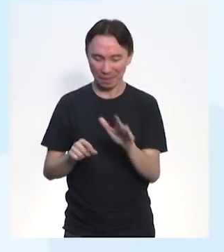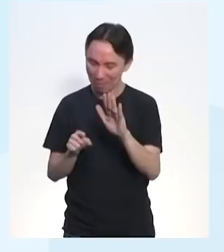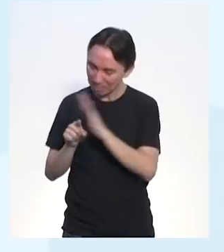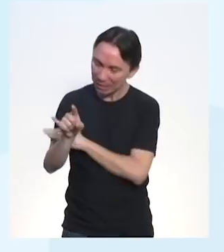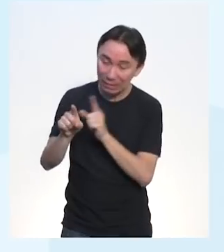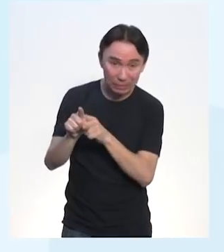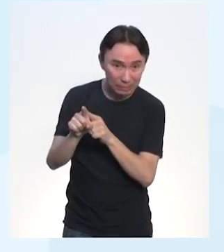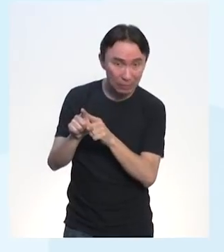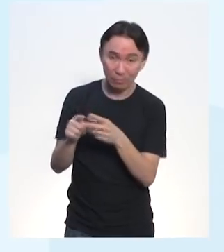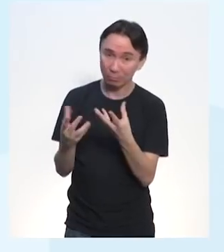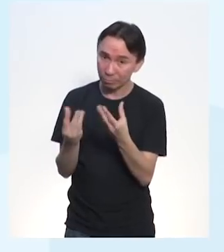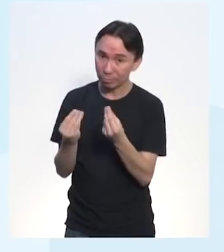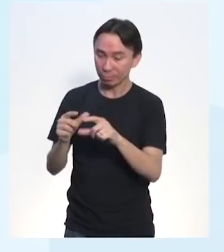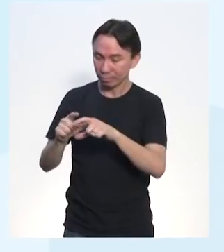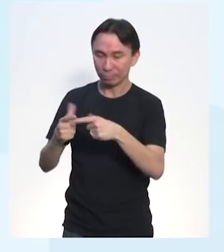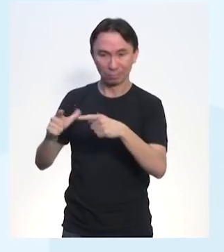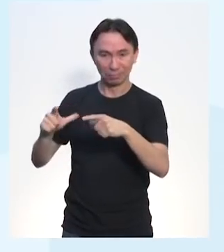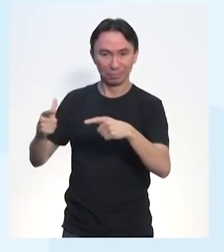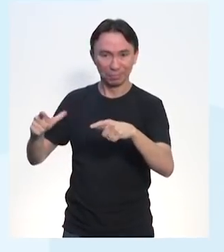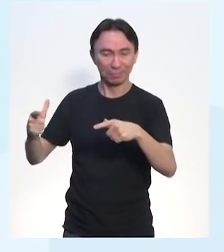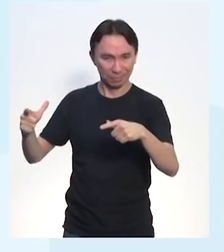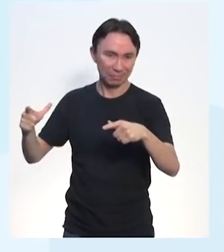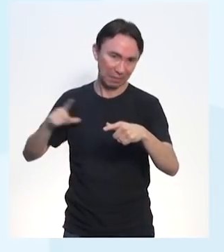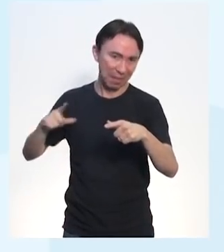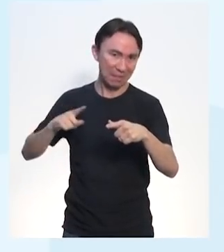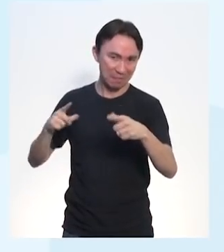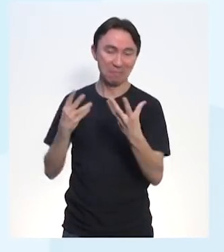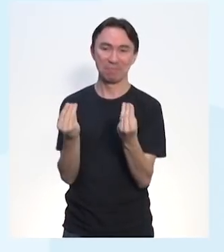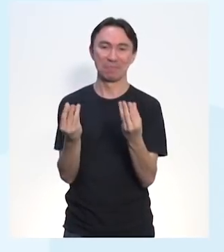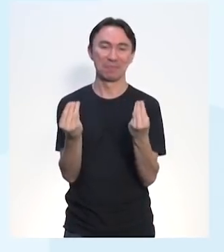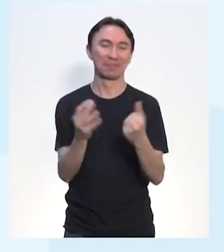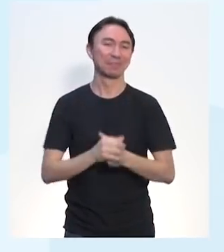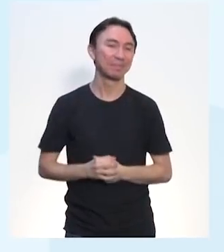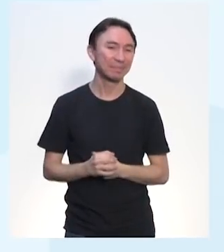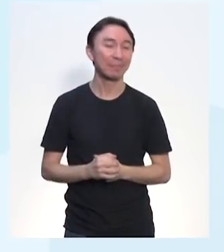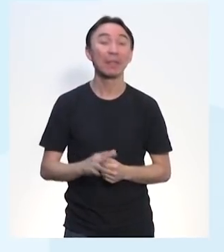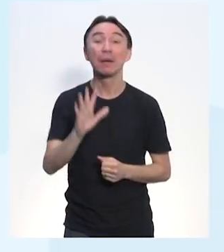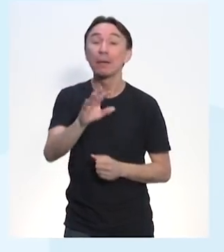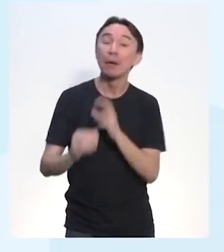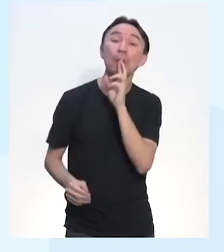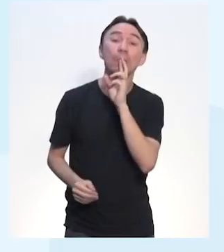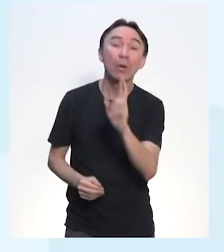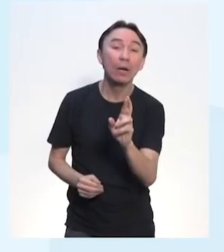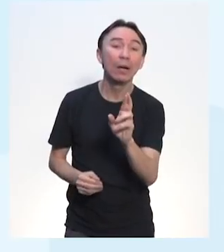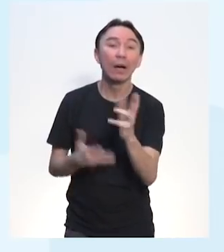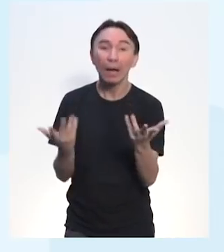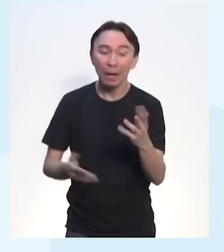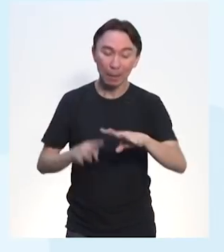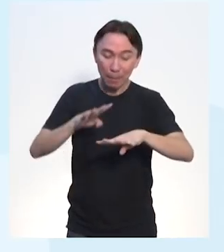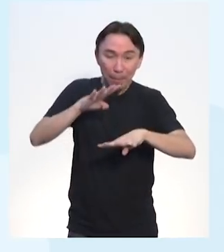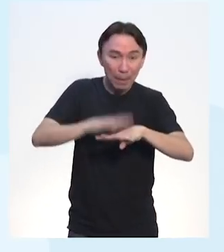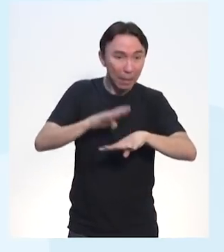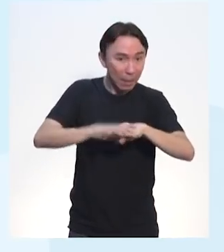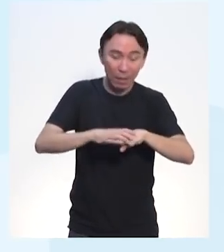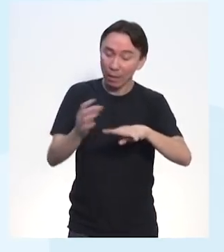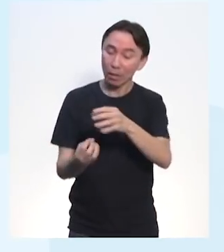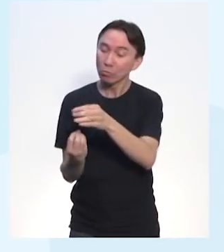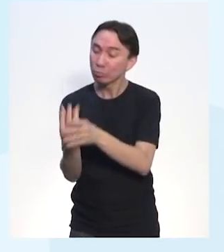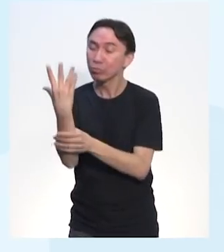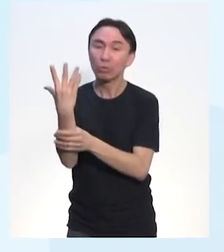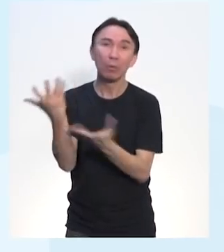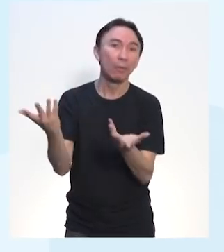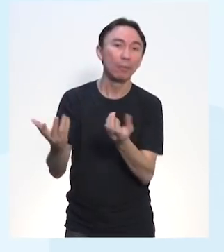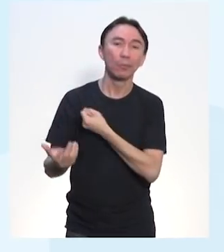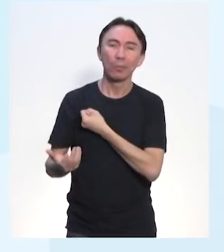acredito que os professores mais tenham escutado aí, né? Então, a resposta é que a matemática, o surgimento dos